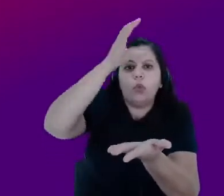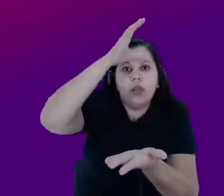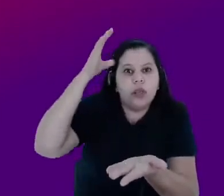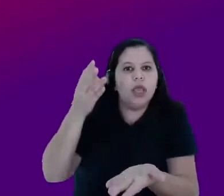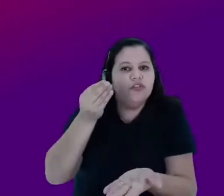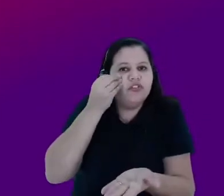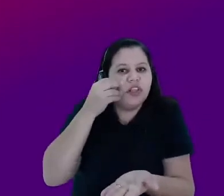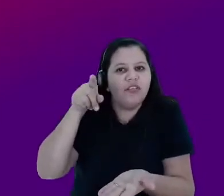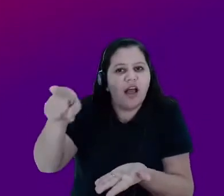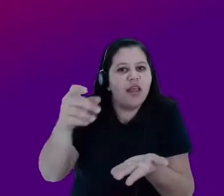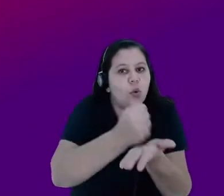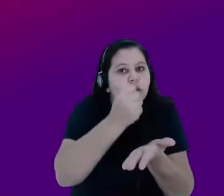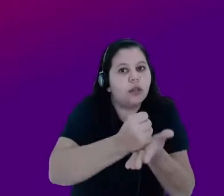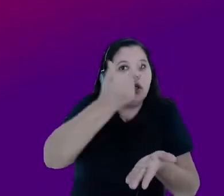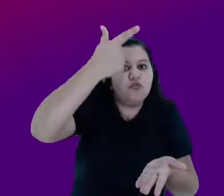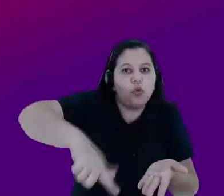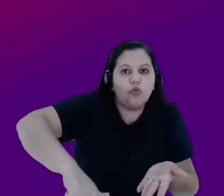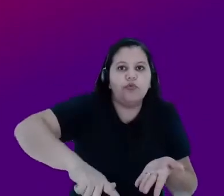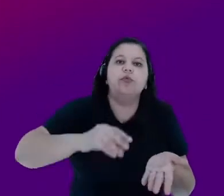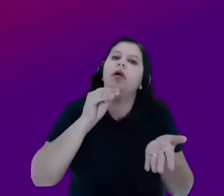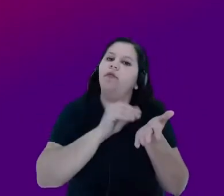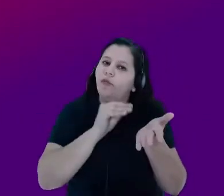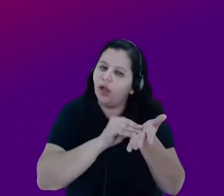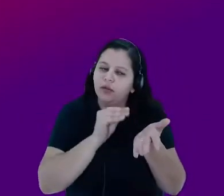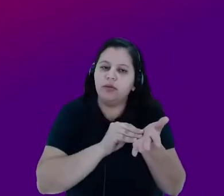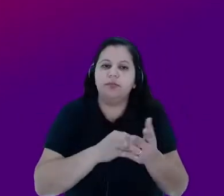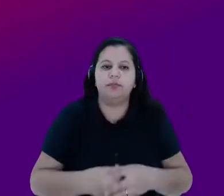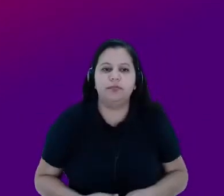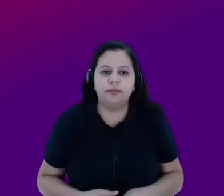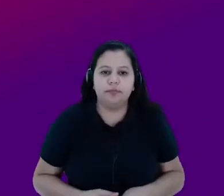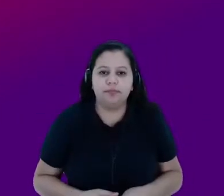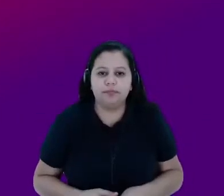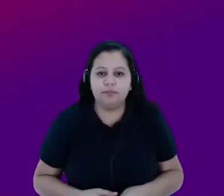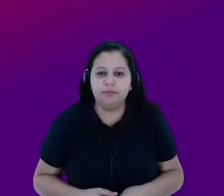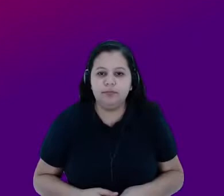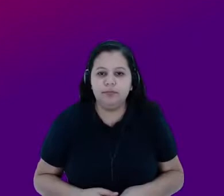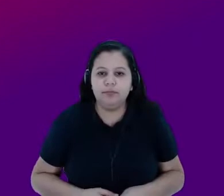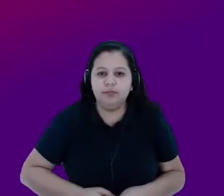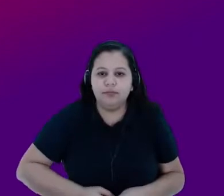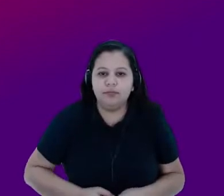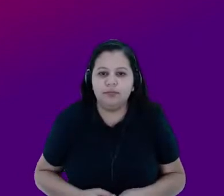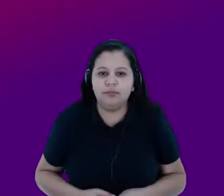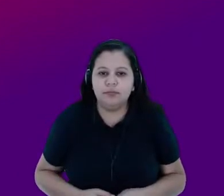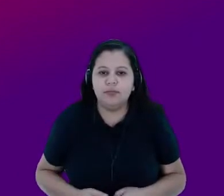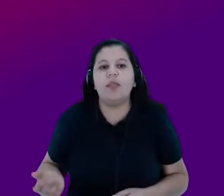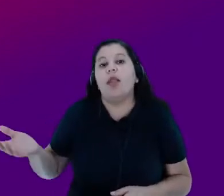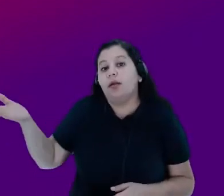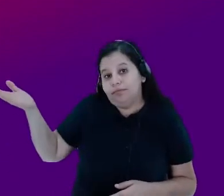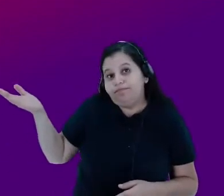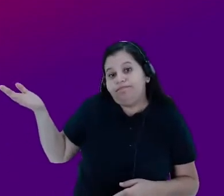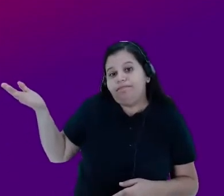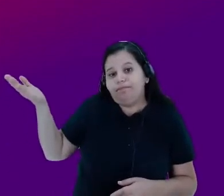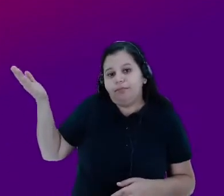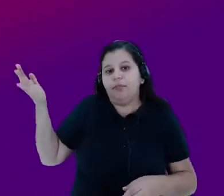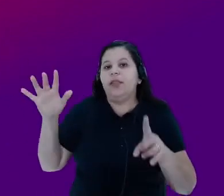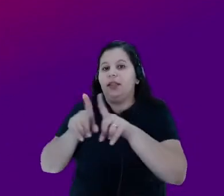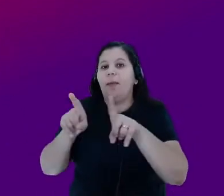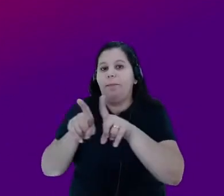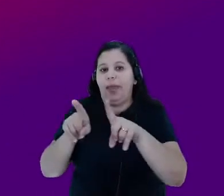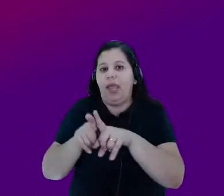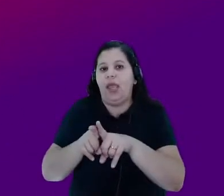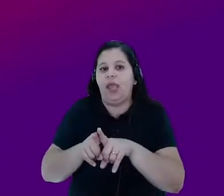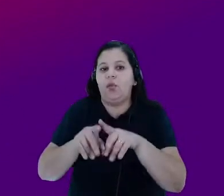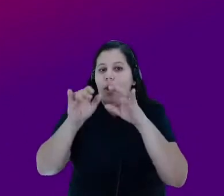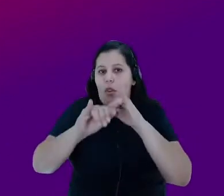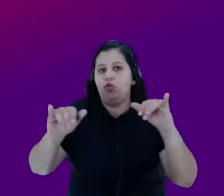Vamos passar aqui para o outro slide, que também aqui talvez não seja uma notícia nova para todo mundo, mas essa sensação